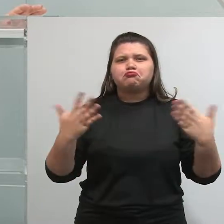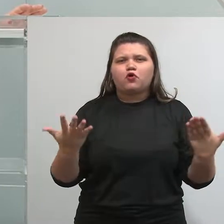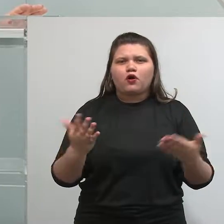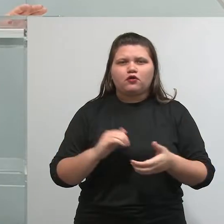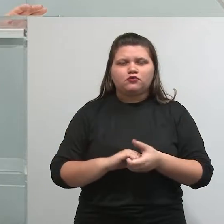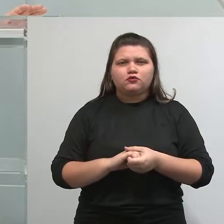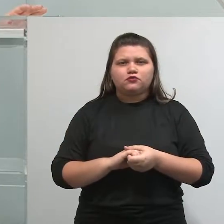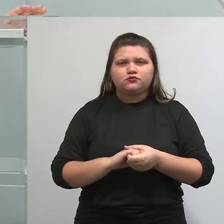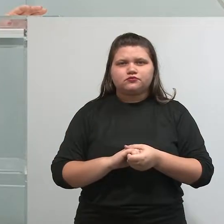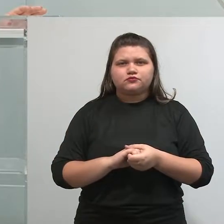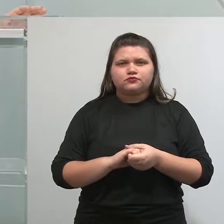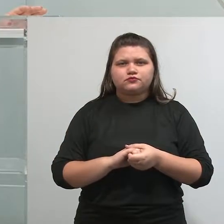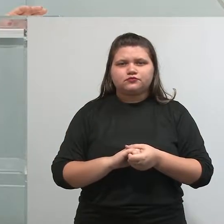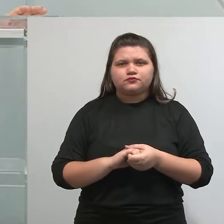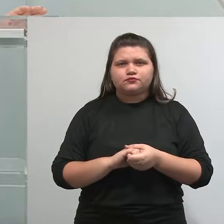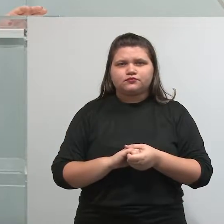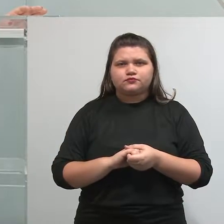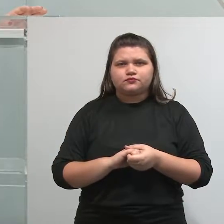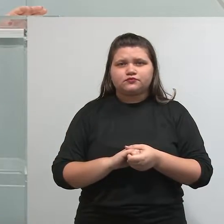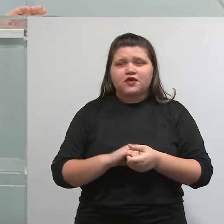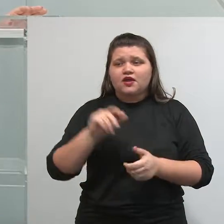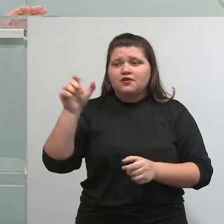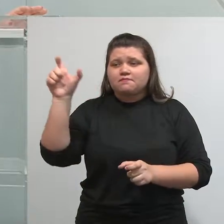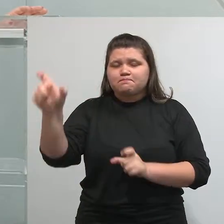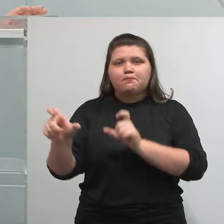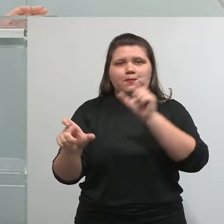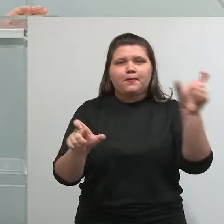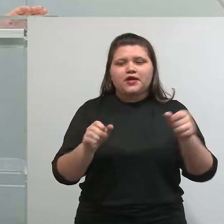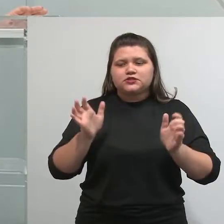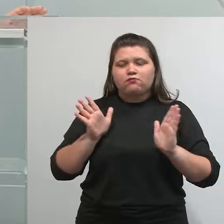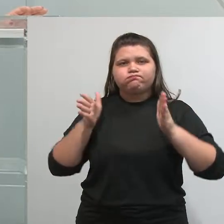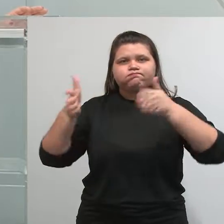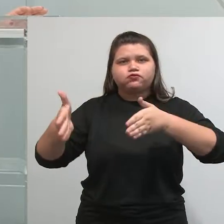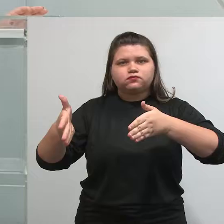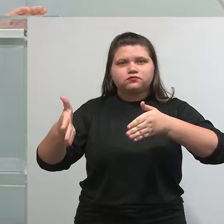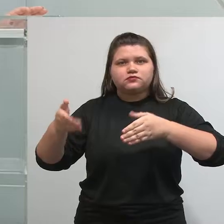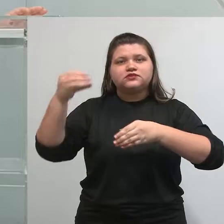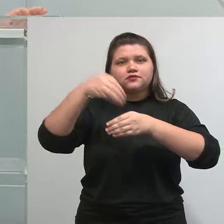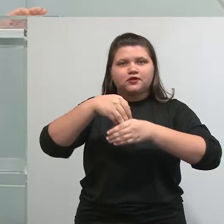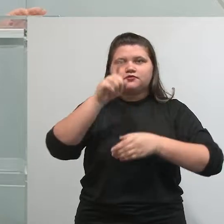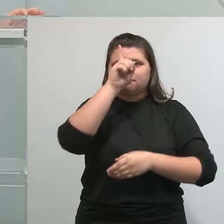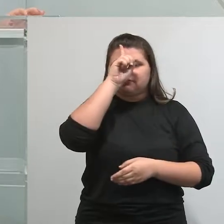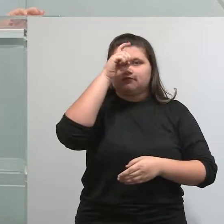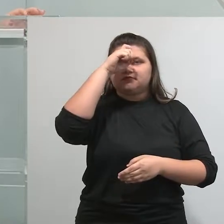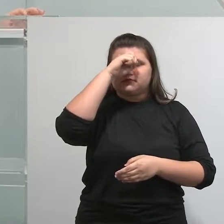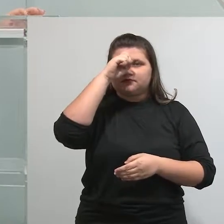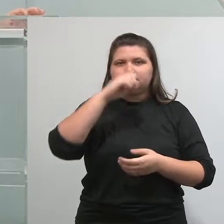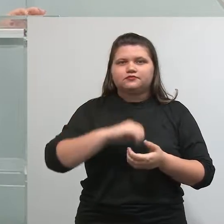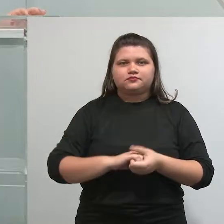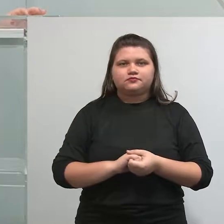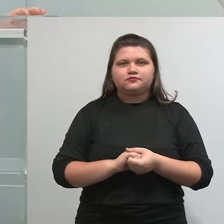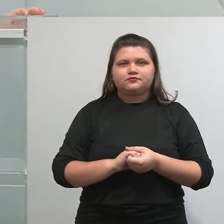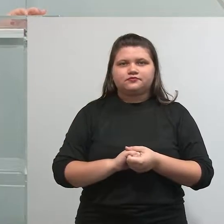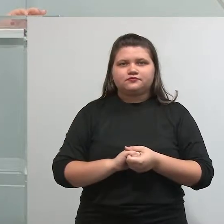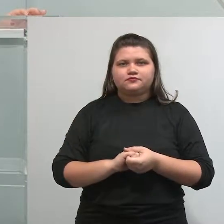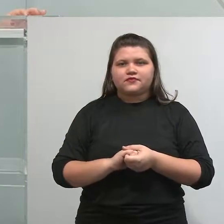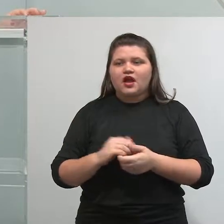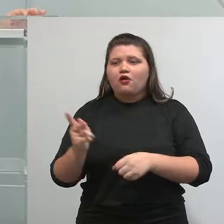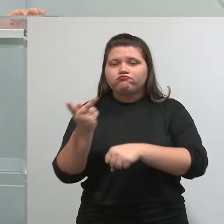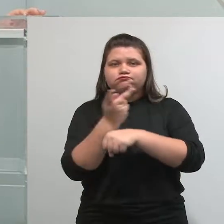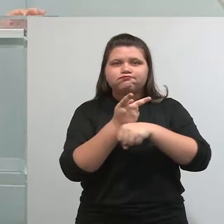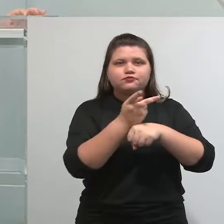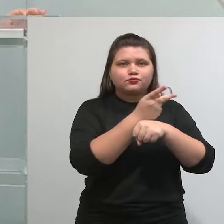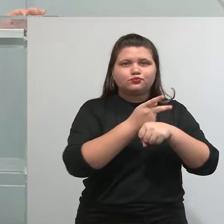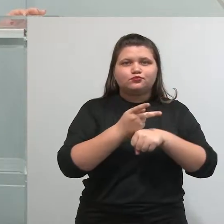público específico. E aquele público específico, ele tem uma pessoa que é responsável por eles. Então, você vai procurar essa pessoa para